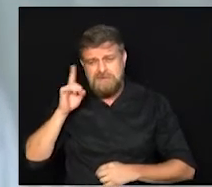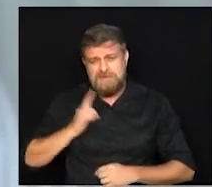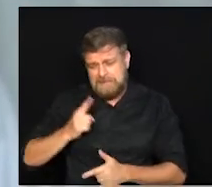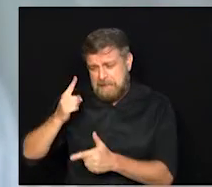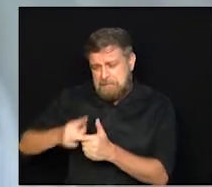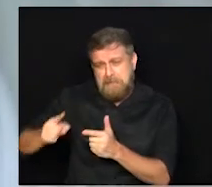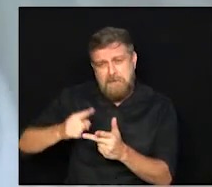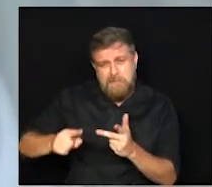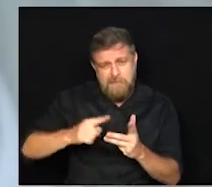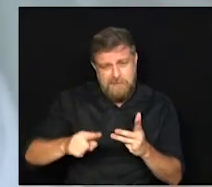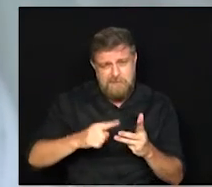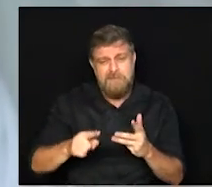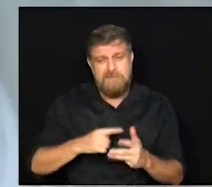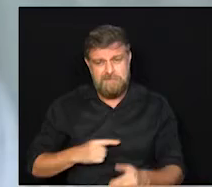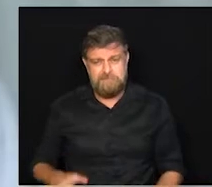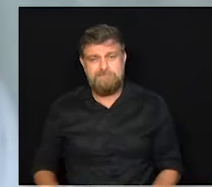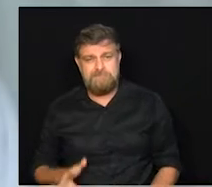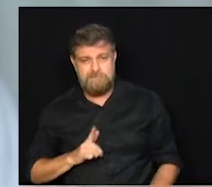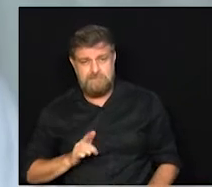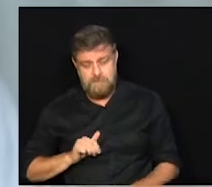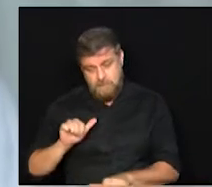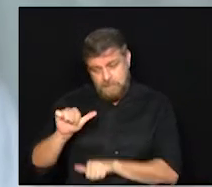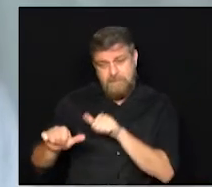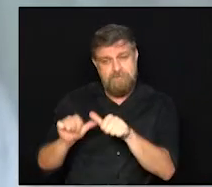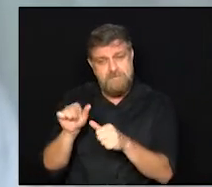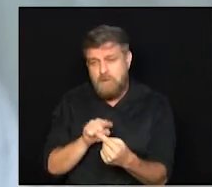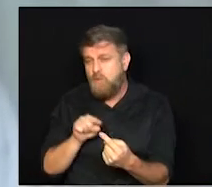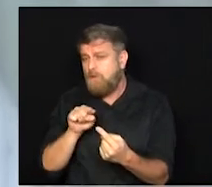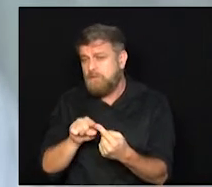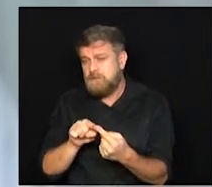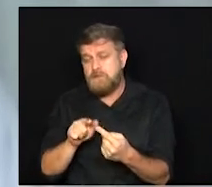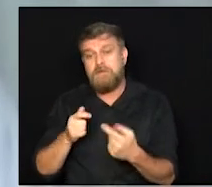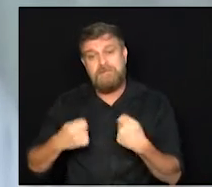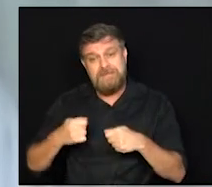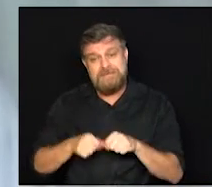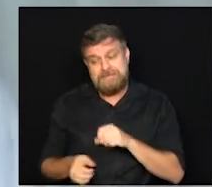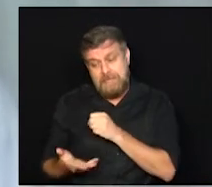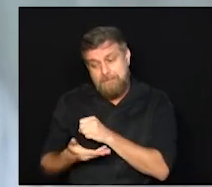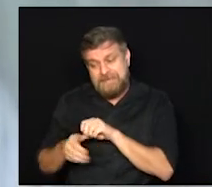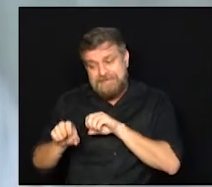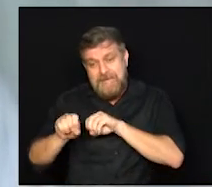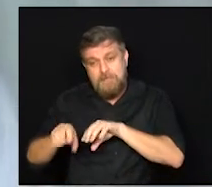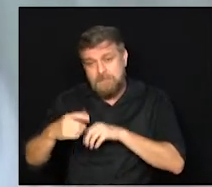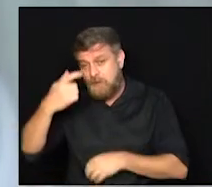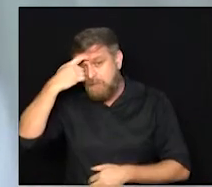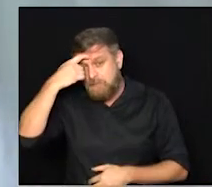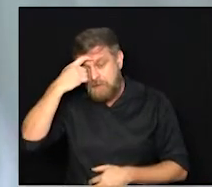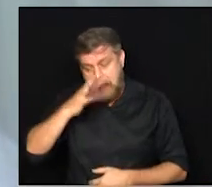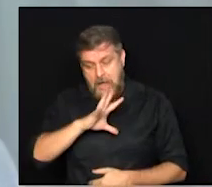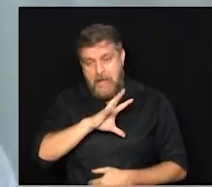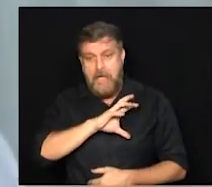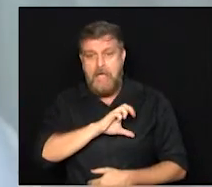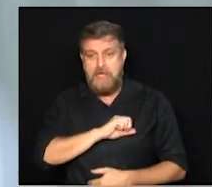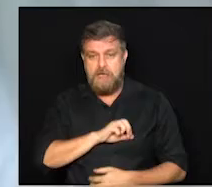assim, eu acho que para mudança é educação, conscientização e mais amor ao próximo.